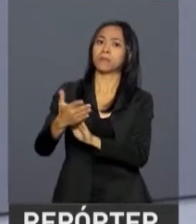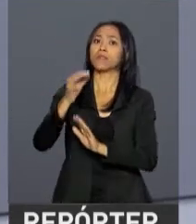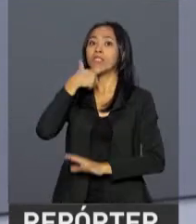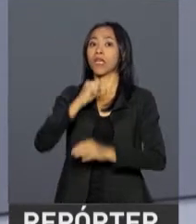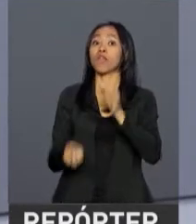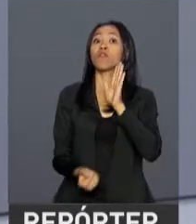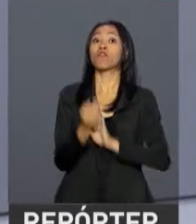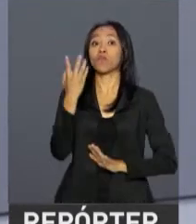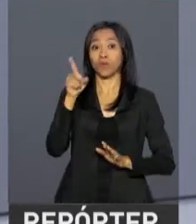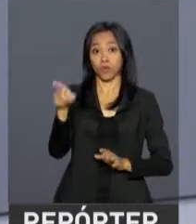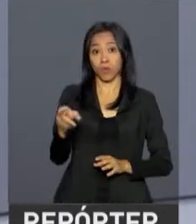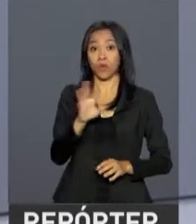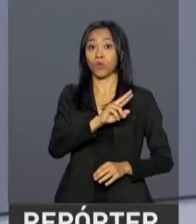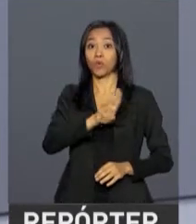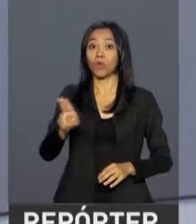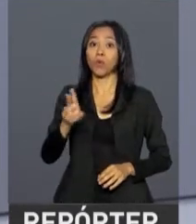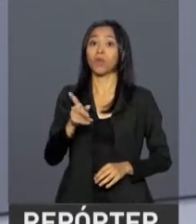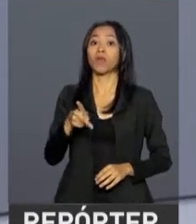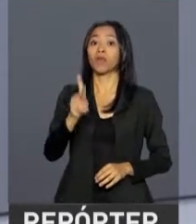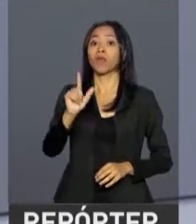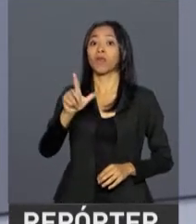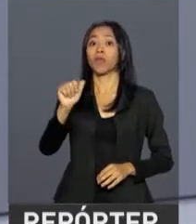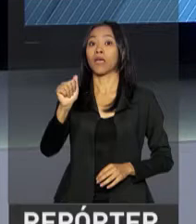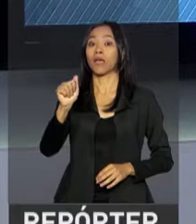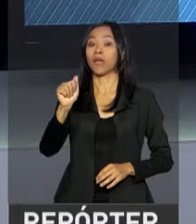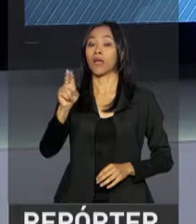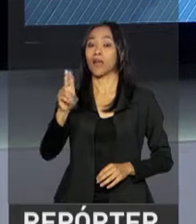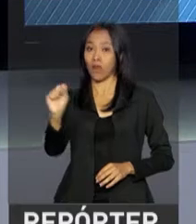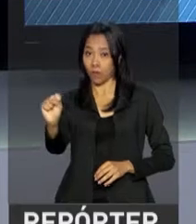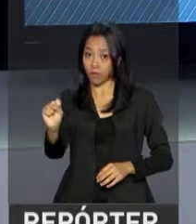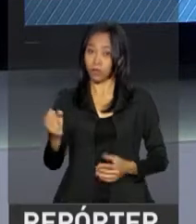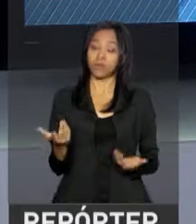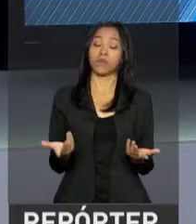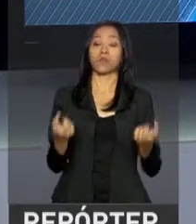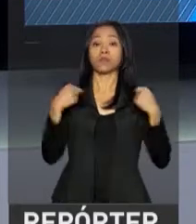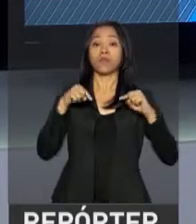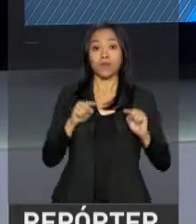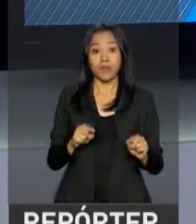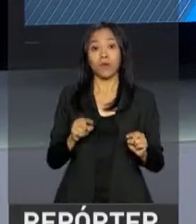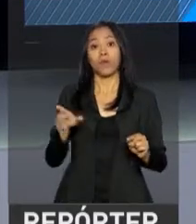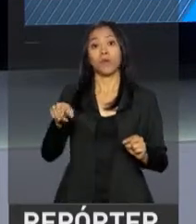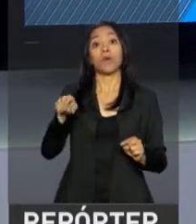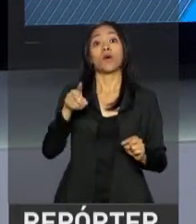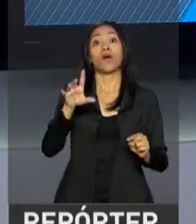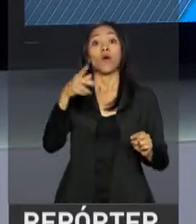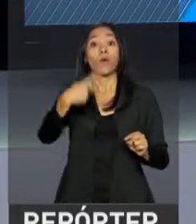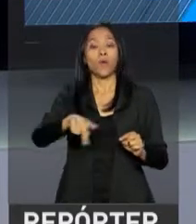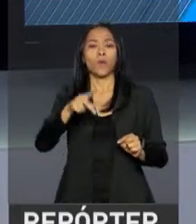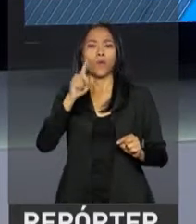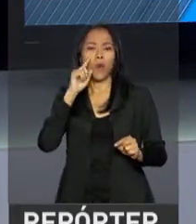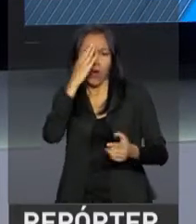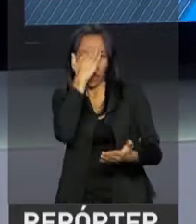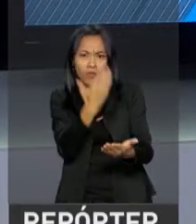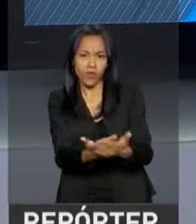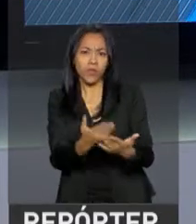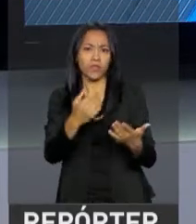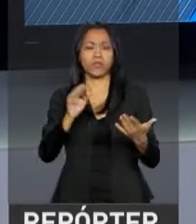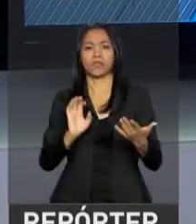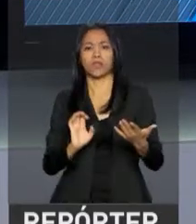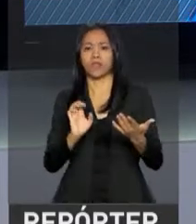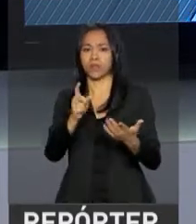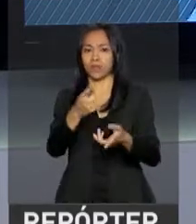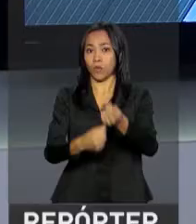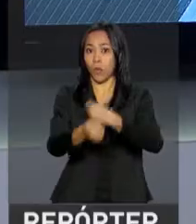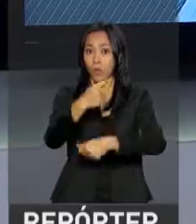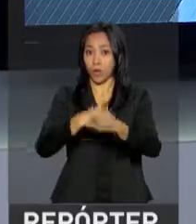do Fórum Econômico, o economista Klaus Schwab. O índice de confiança do empresário do comércio se manteve no início deste